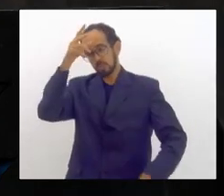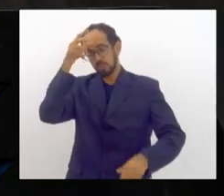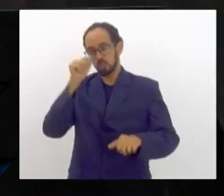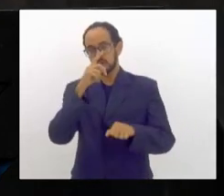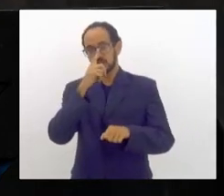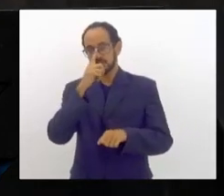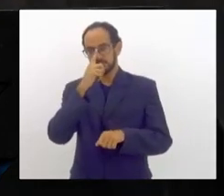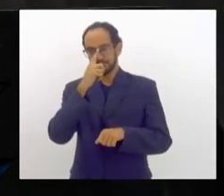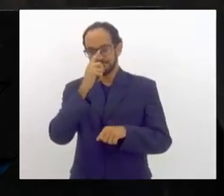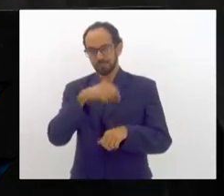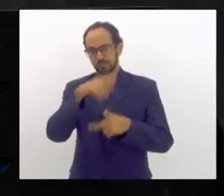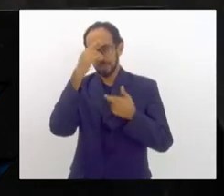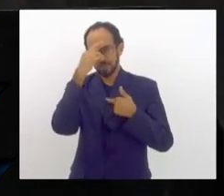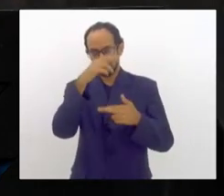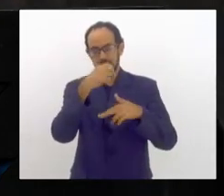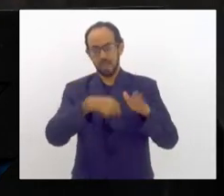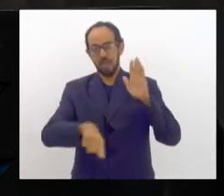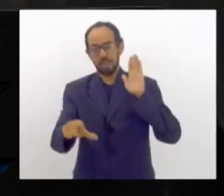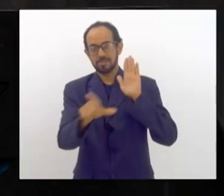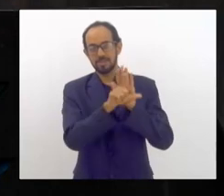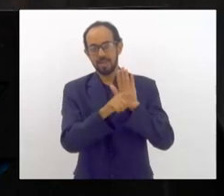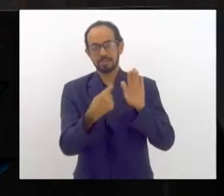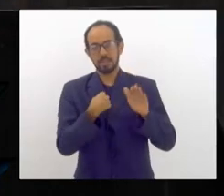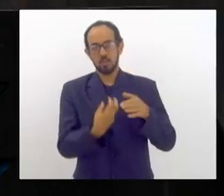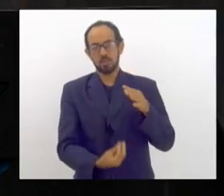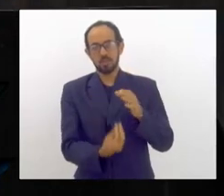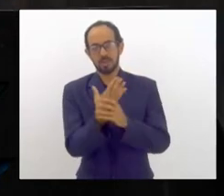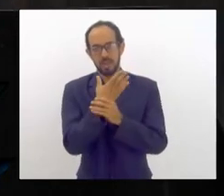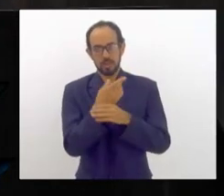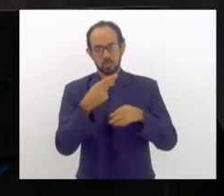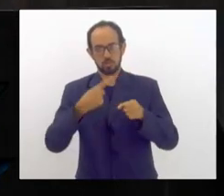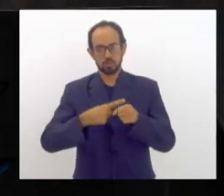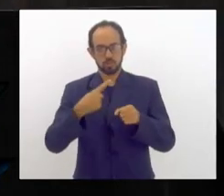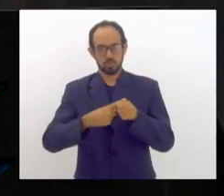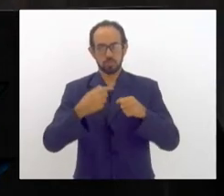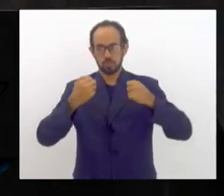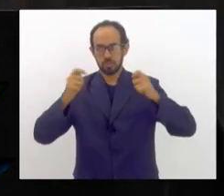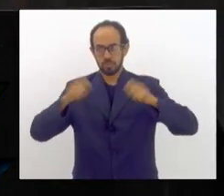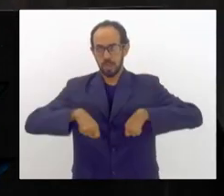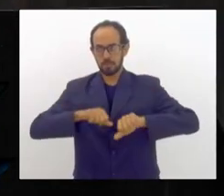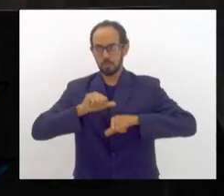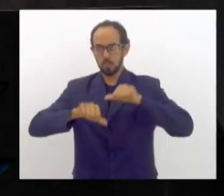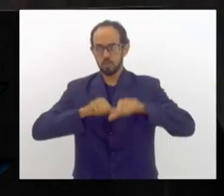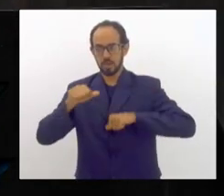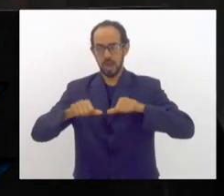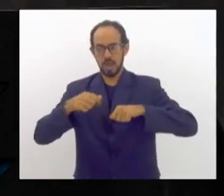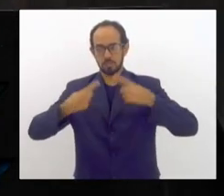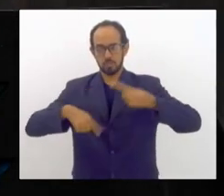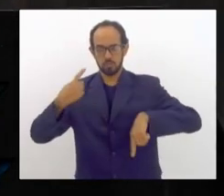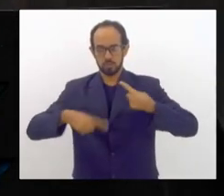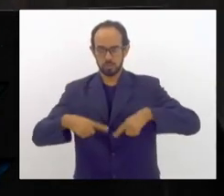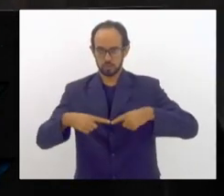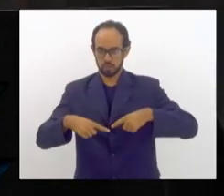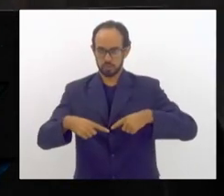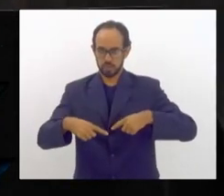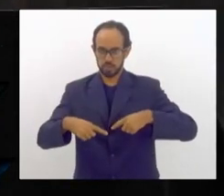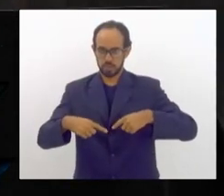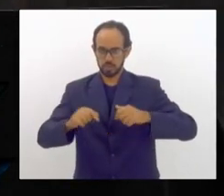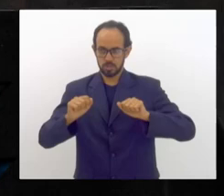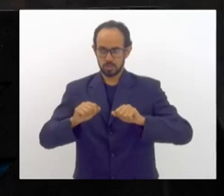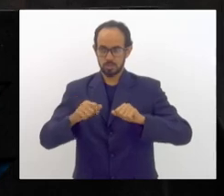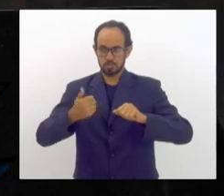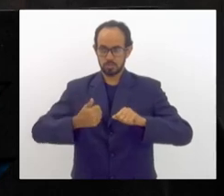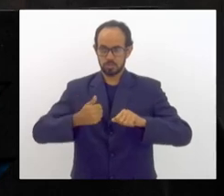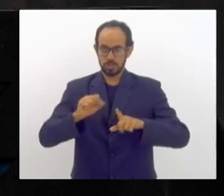as 2 legislações de minha autoria na Câmara Municipal que podem mudar a política de moradia em Petrópolis. Uma, a da assistência técnica